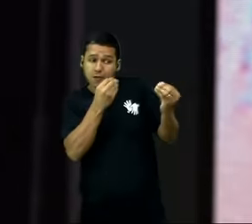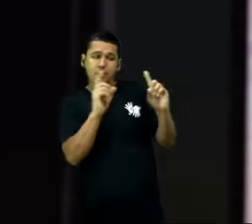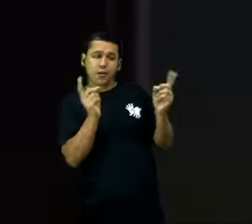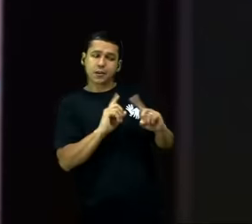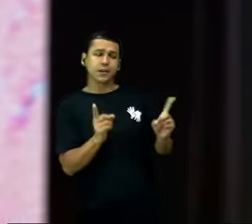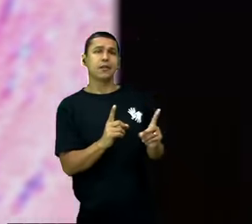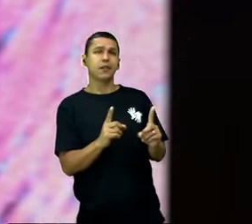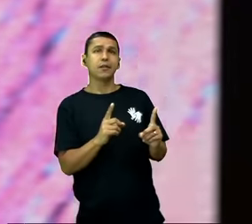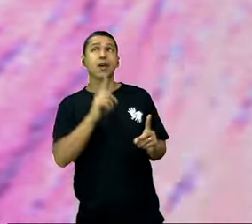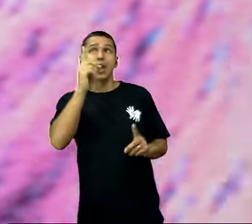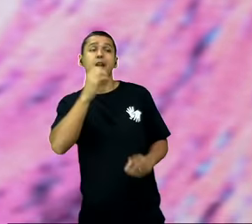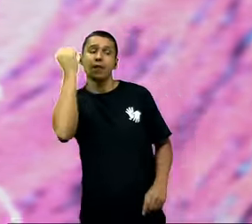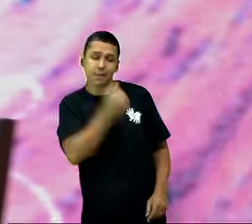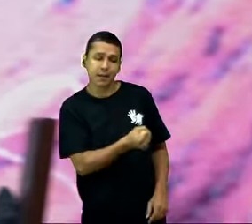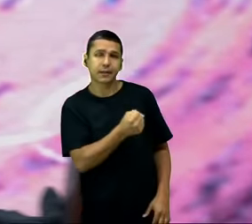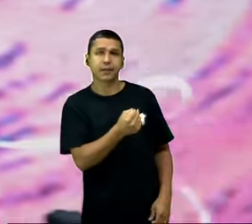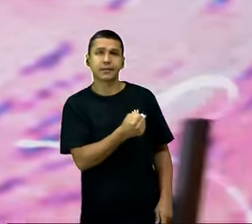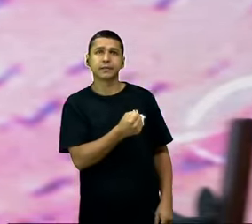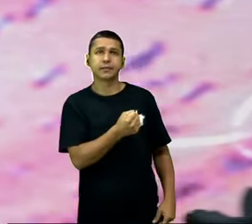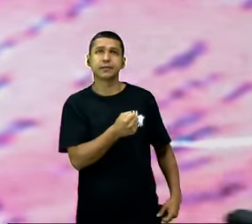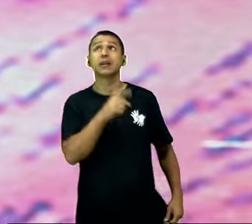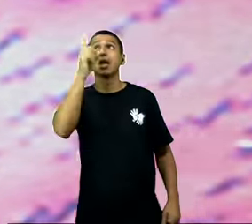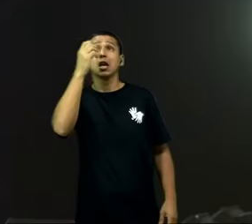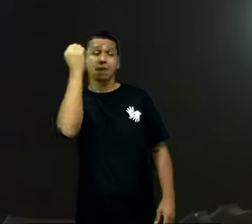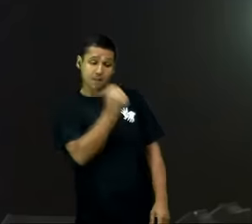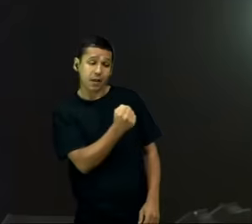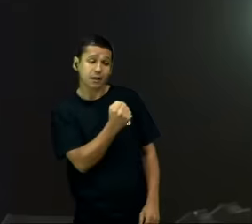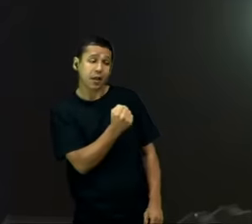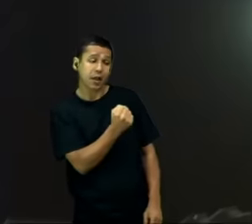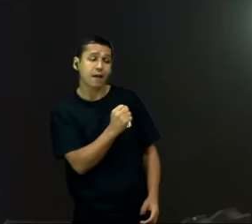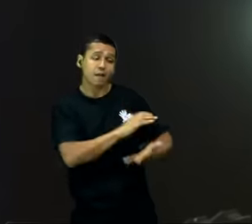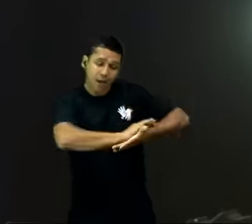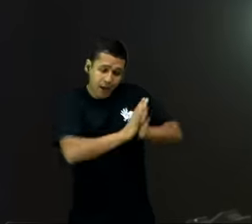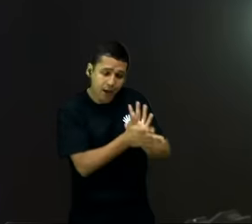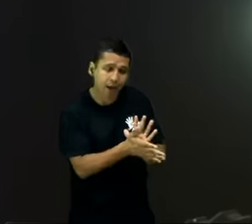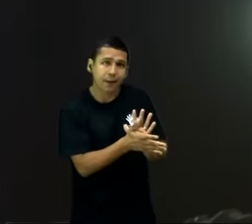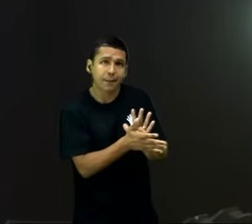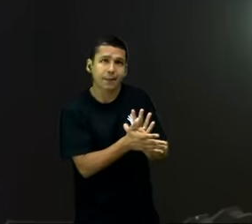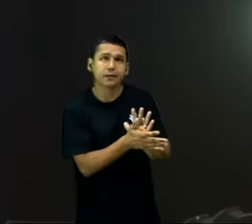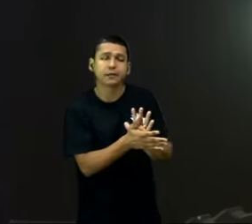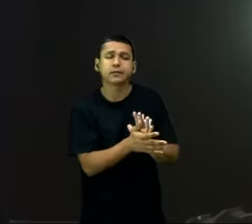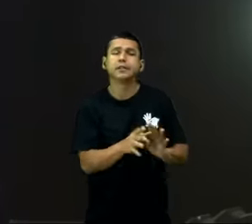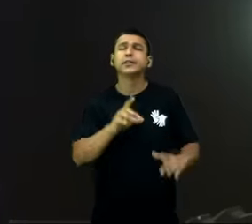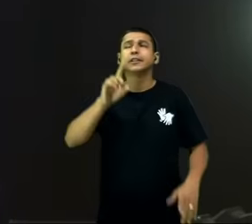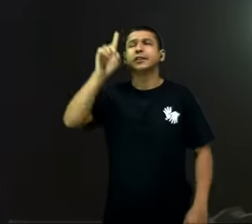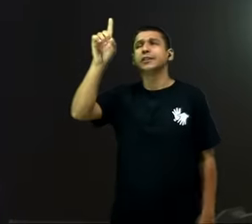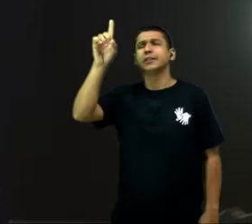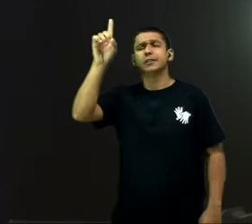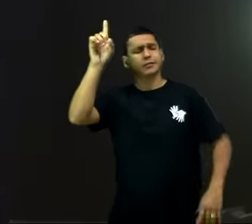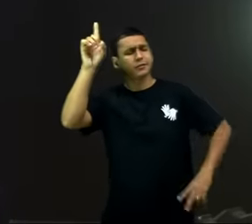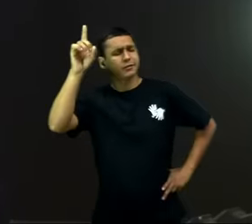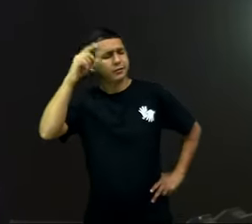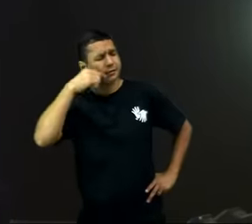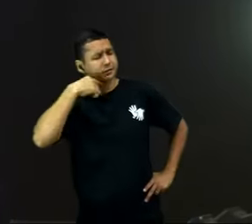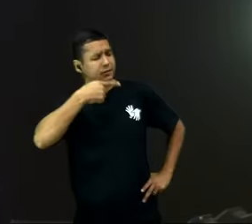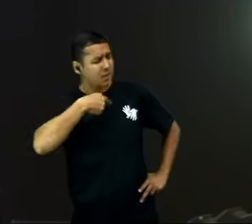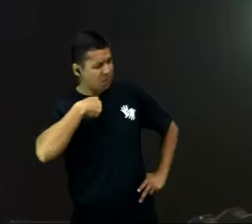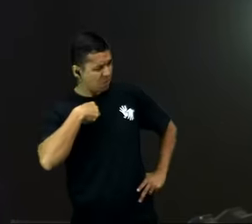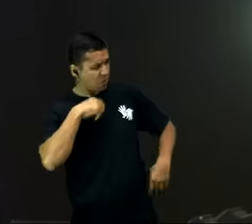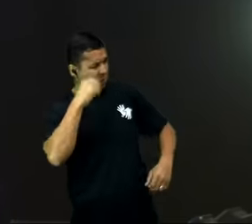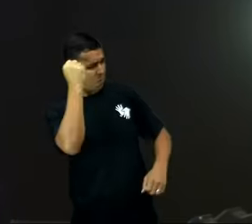Porque se você der, ele vai matar. Você vai ver, ele vai matar. Ele vai acabar com isso na tua vida. E Deus está dizendo: quem te disse isso? Eu matei Isaac? Não, eu